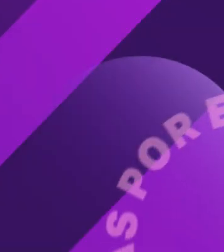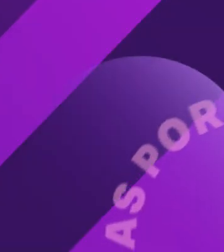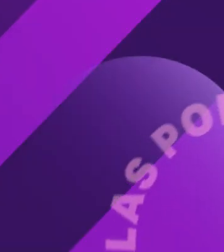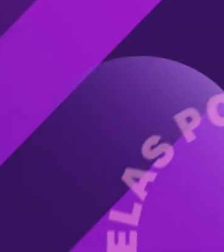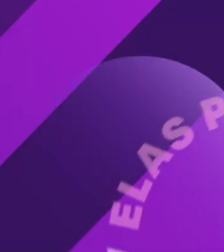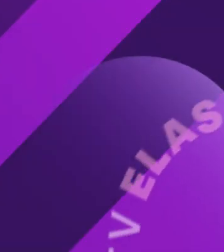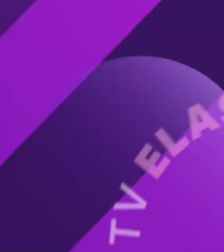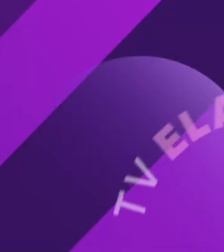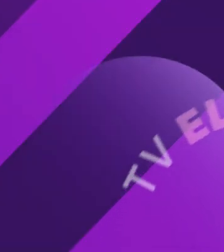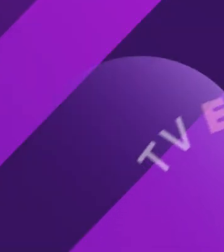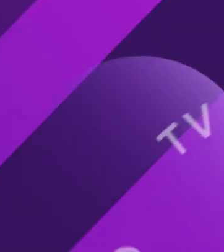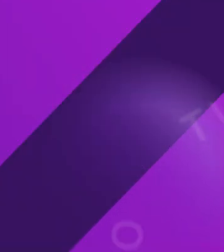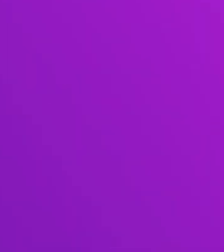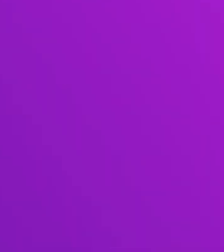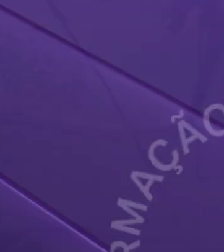mulheres.